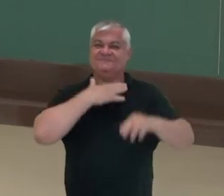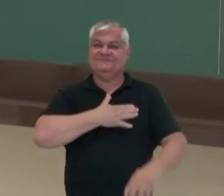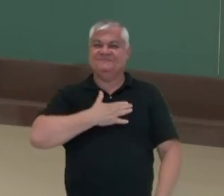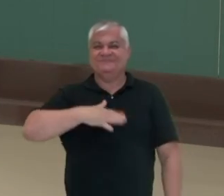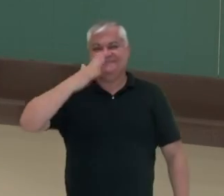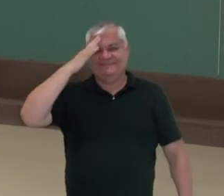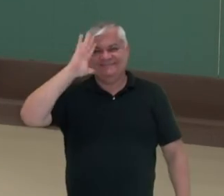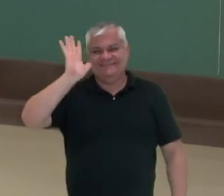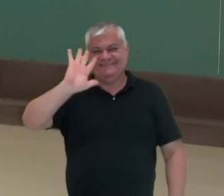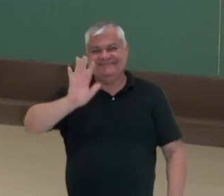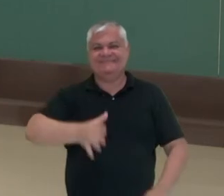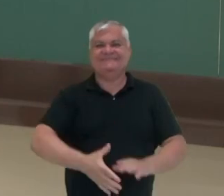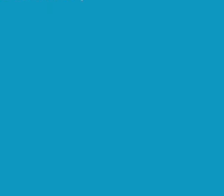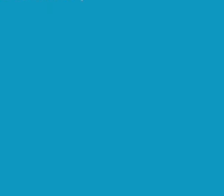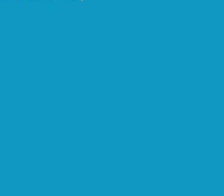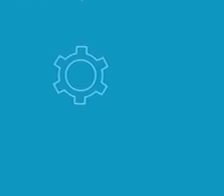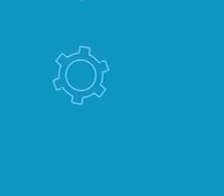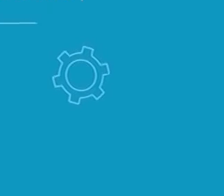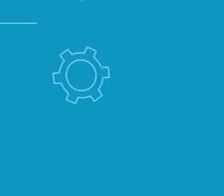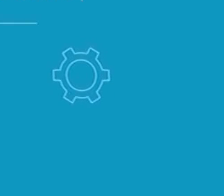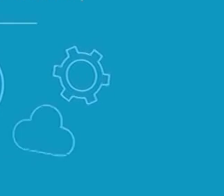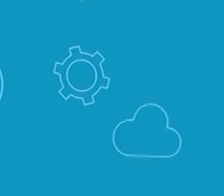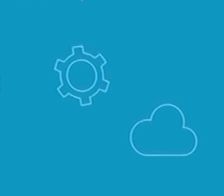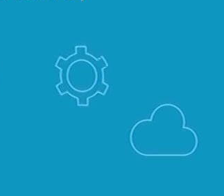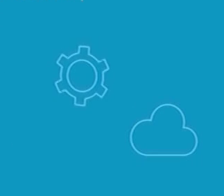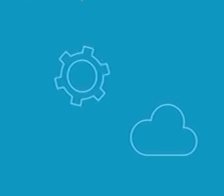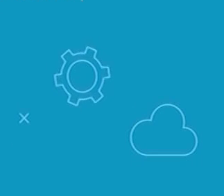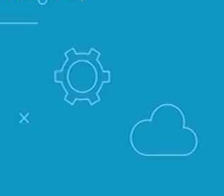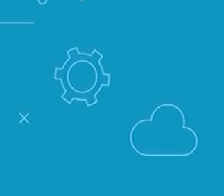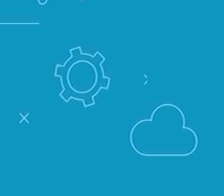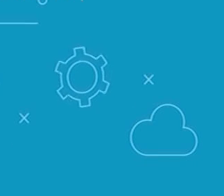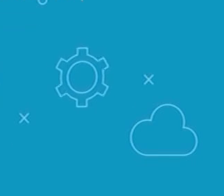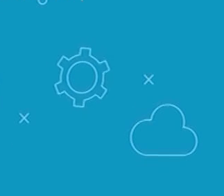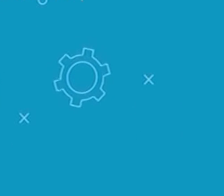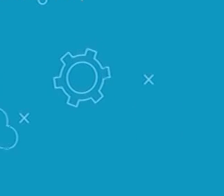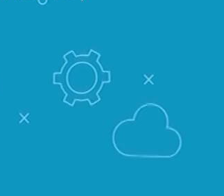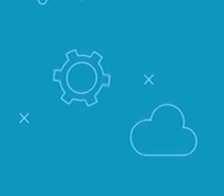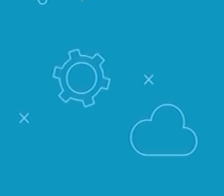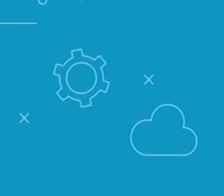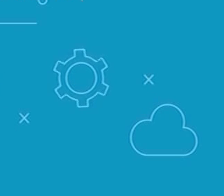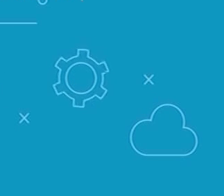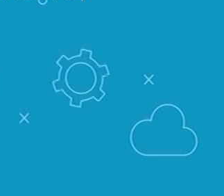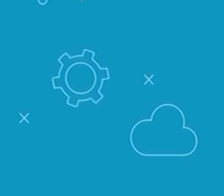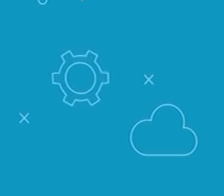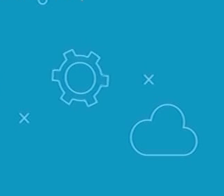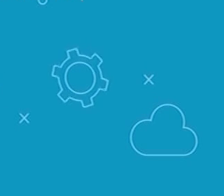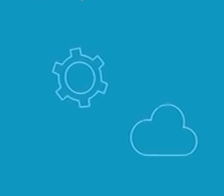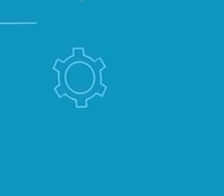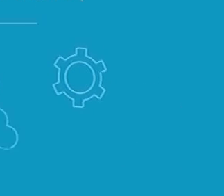gostado e até breve.